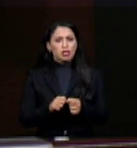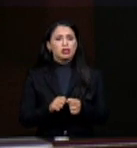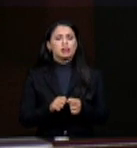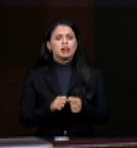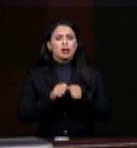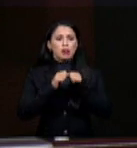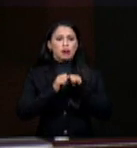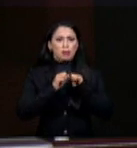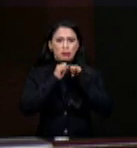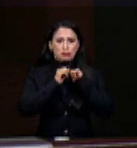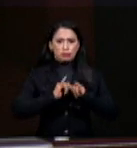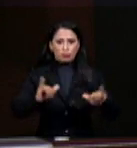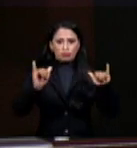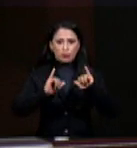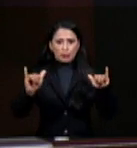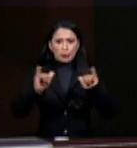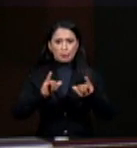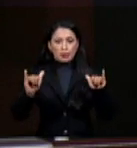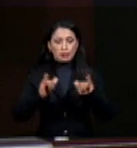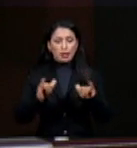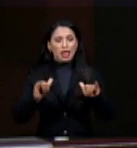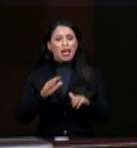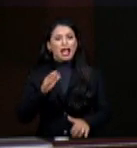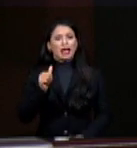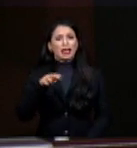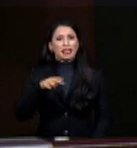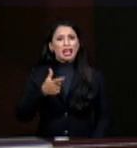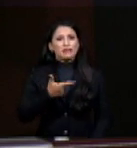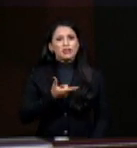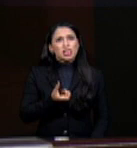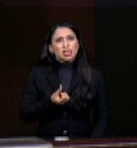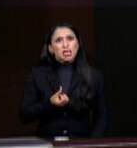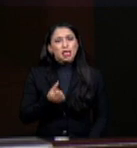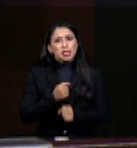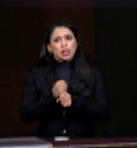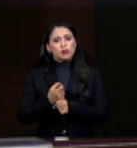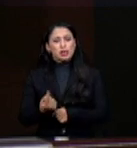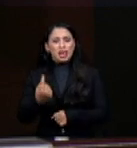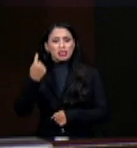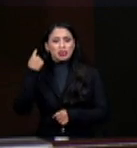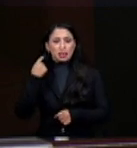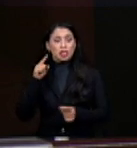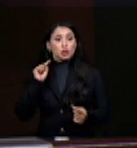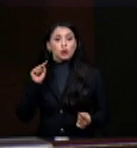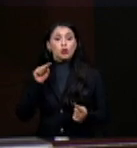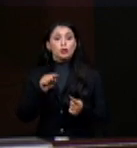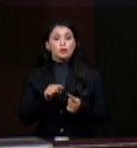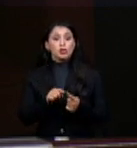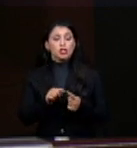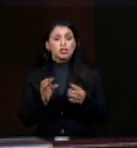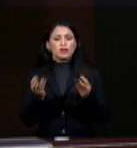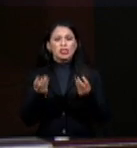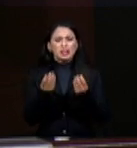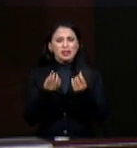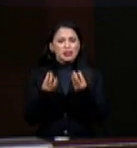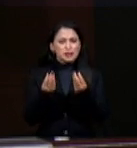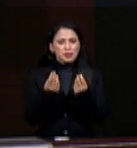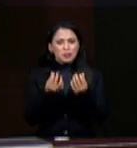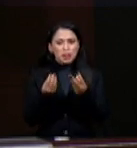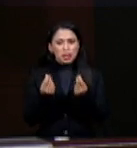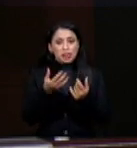foi concebida 26 anos atrás no Canadá, cujo objetivo é de sensibilizar, envolver e